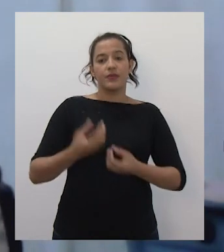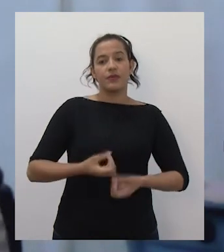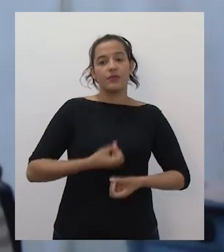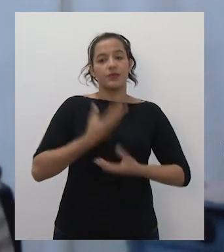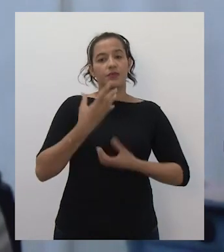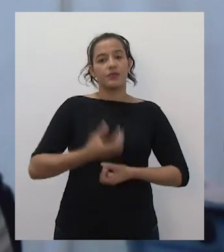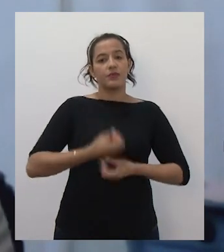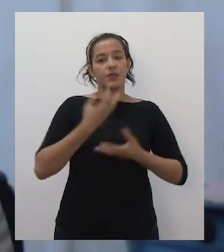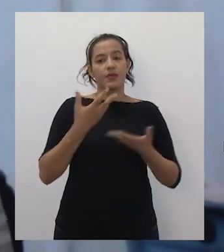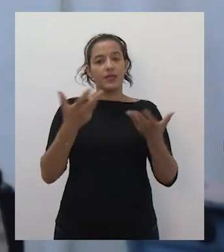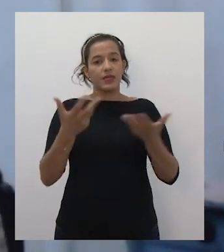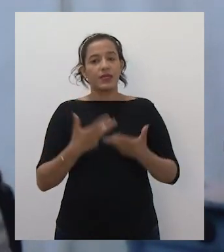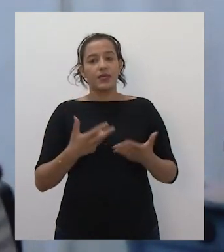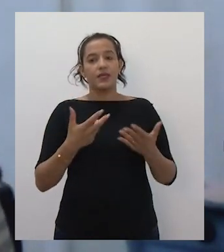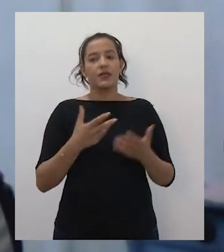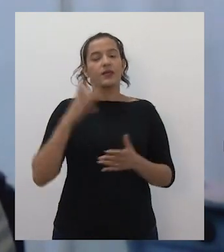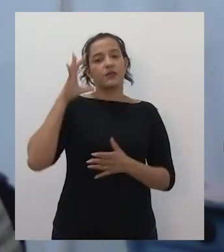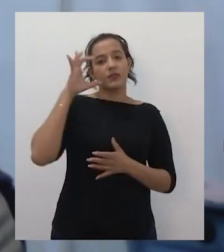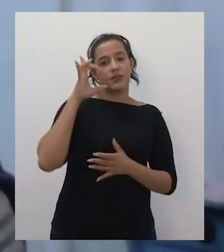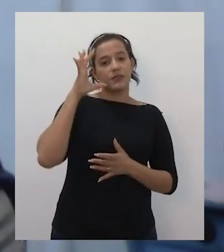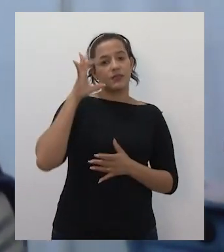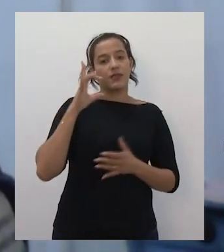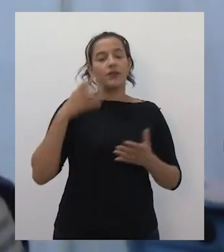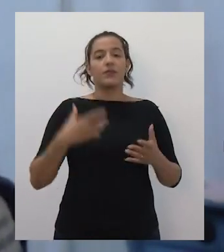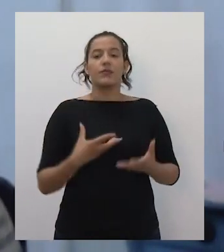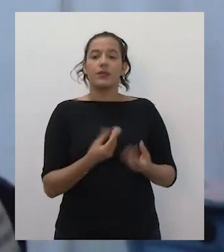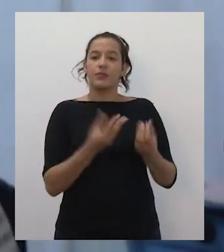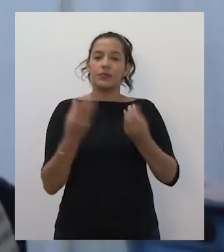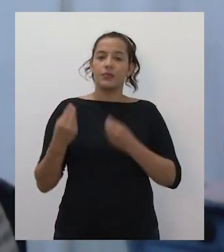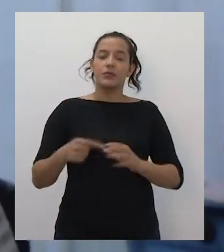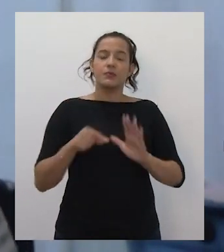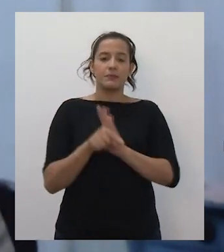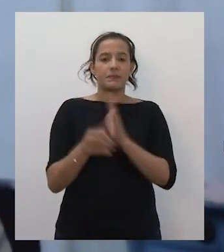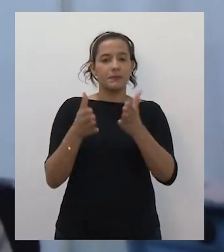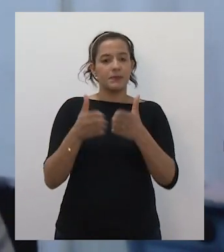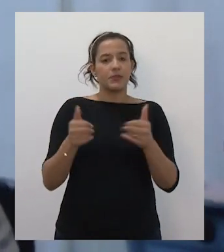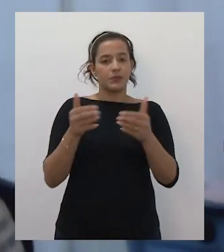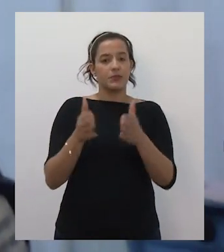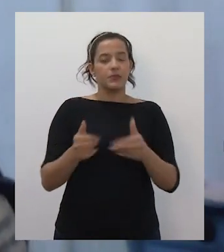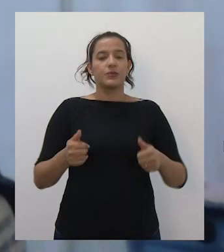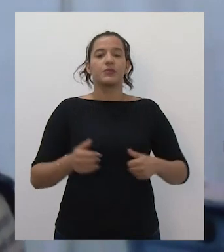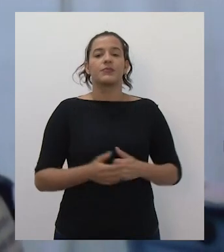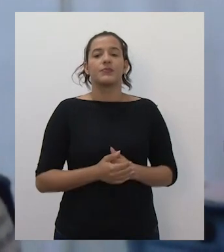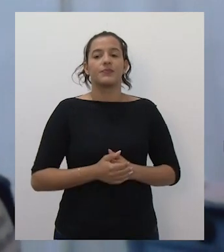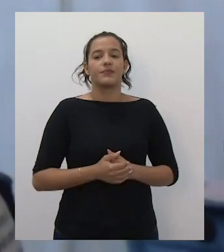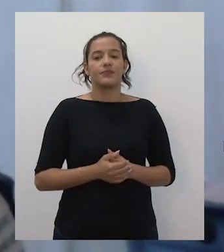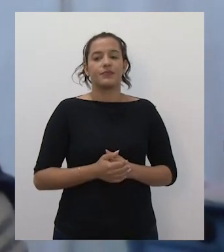para passar para o pessoal o seu Instagram. Tem bastante gente pedindo.